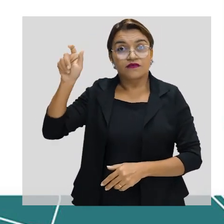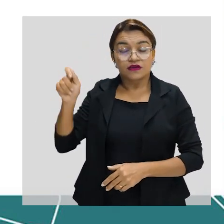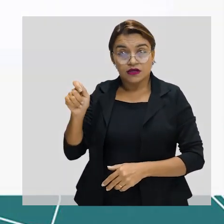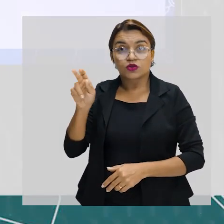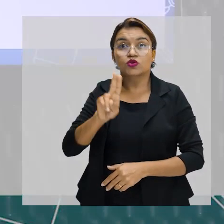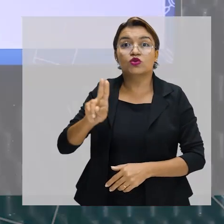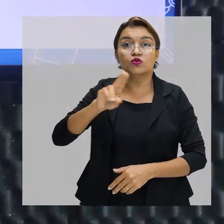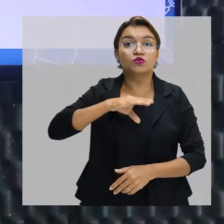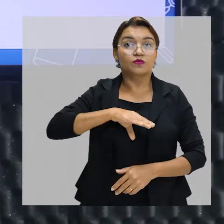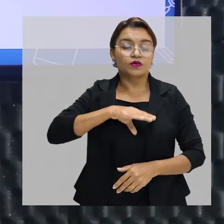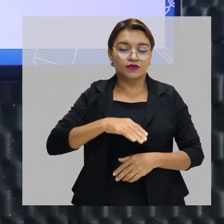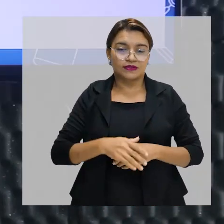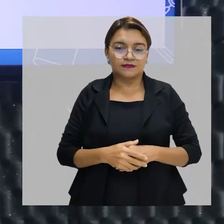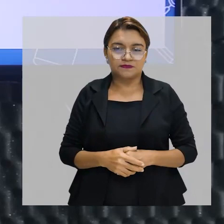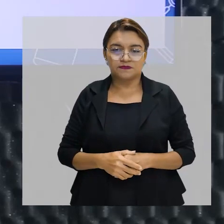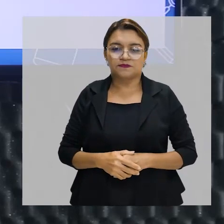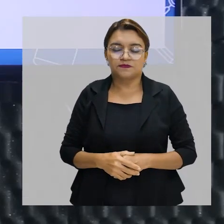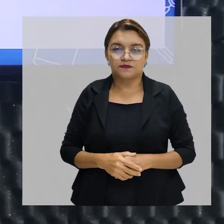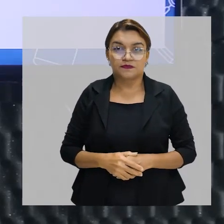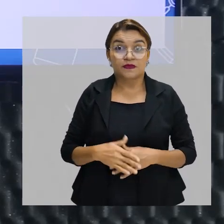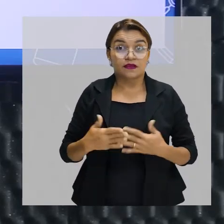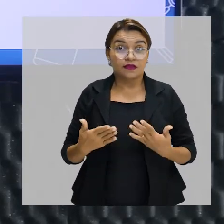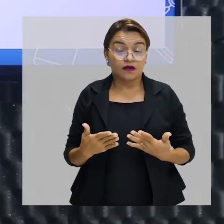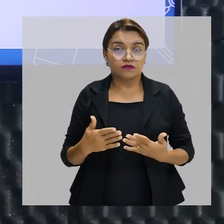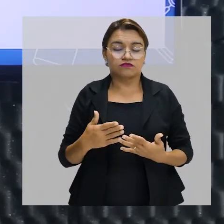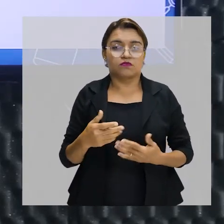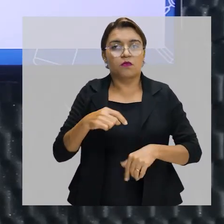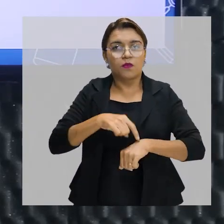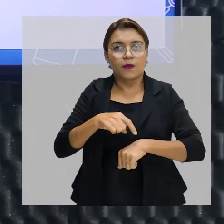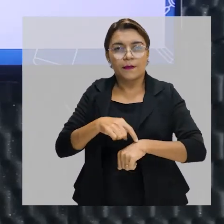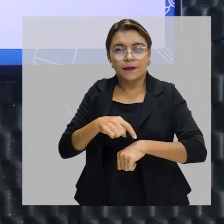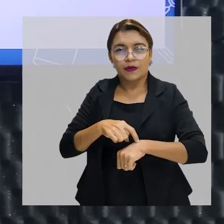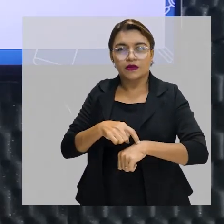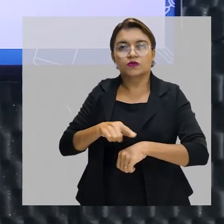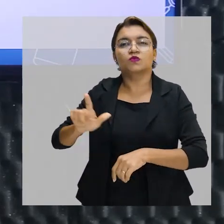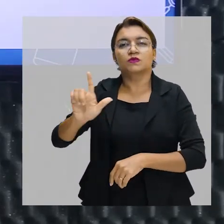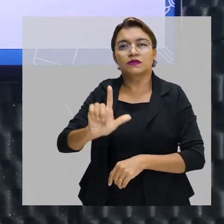portuguesa. Então, quando se fala de literatura